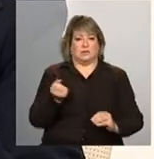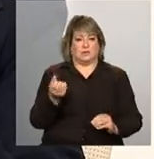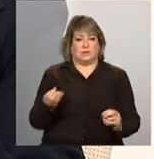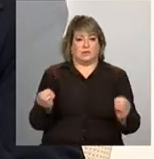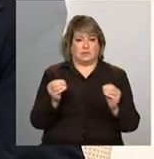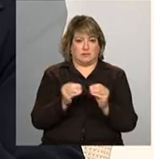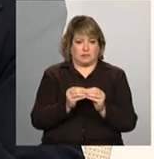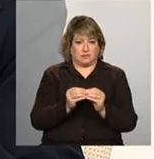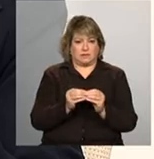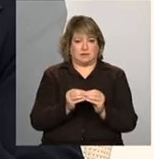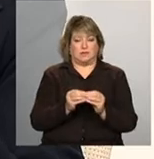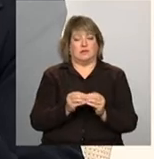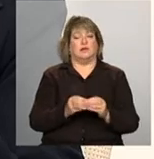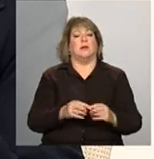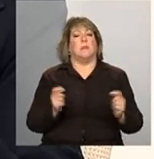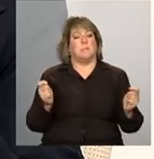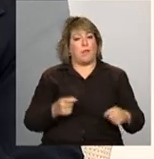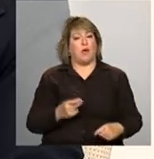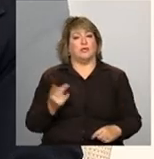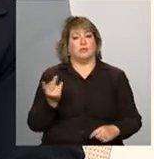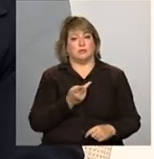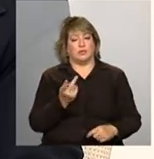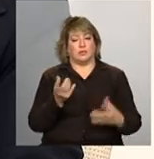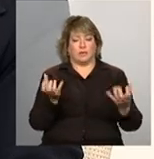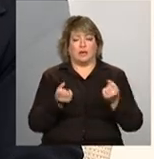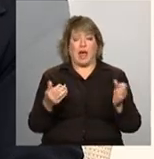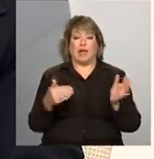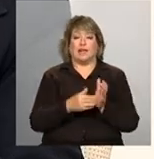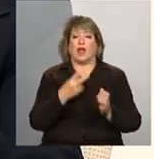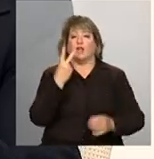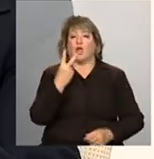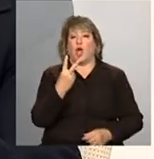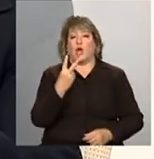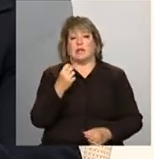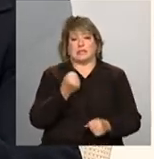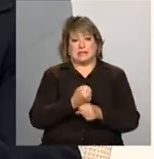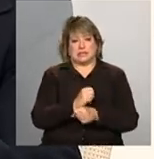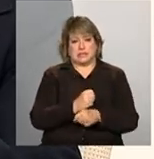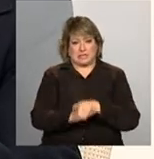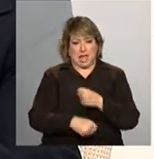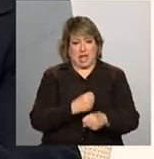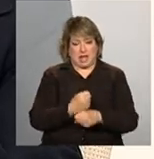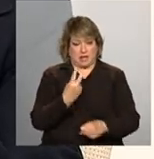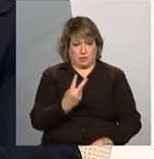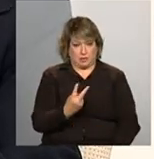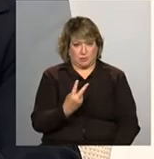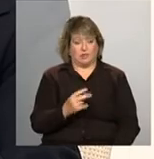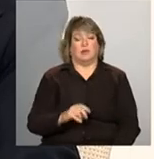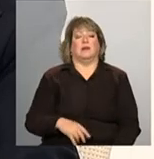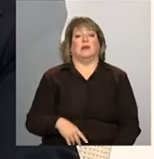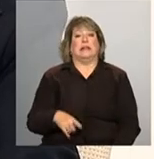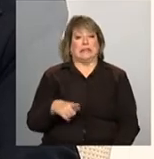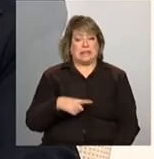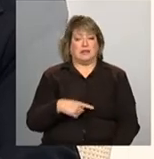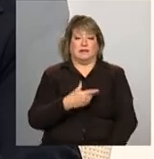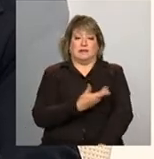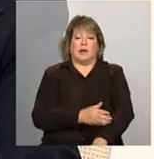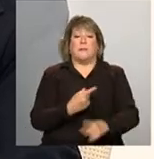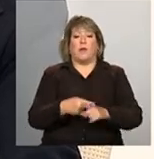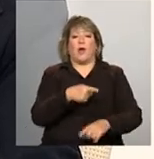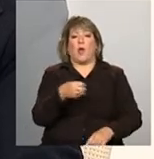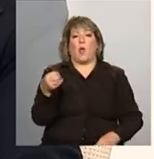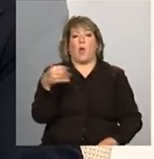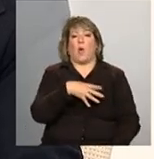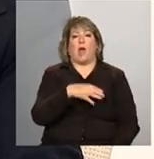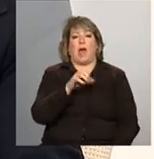empresas como aprendiz, não é? Durante 2 anos. Então, ele pode, na medida em que se qualifica também para o trabalho,